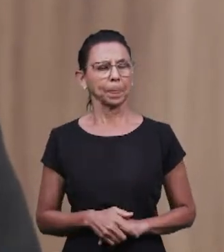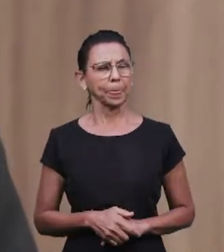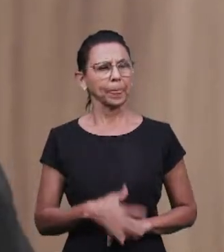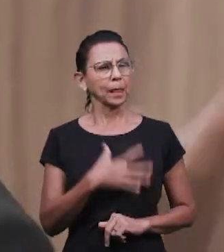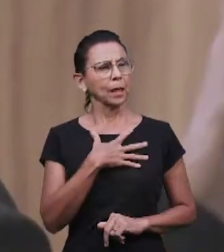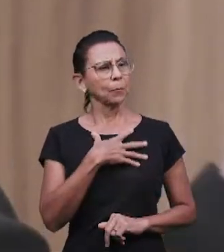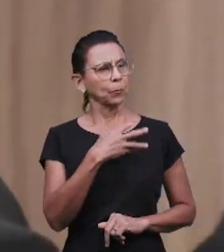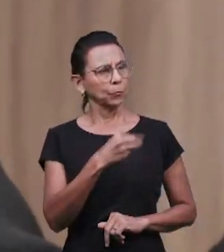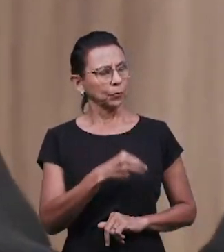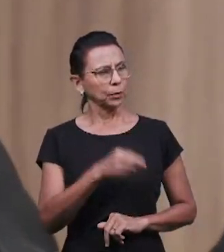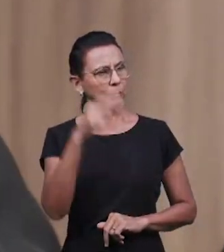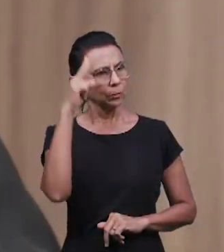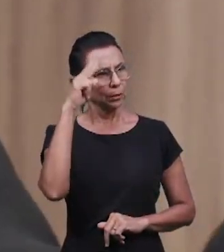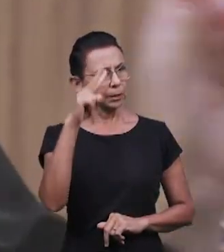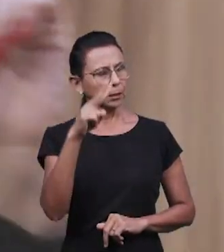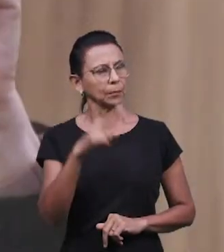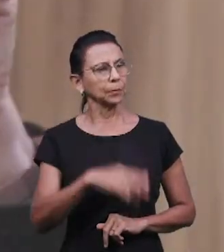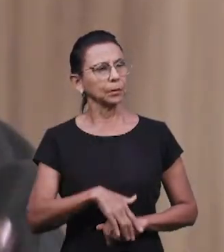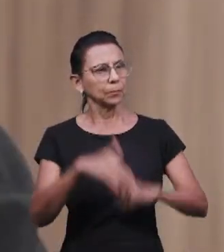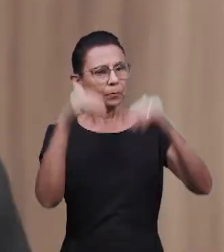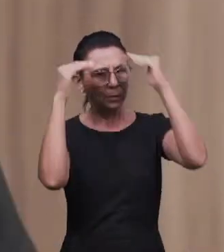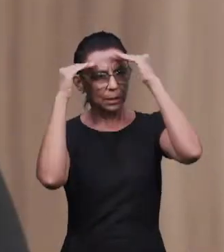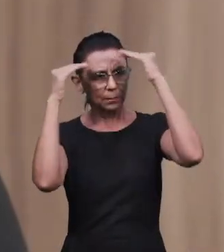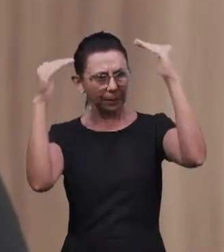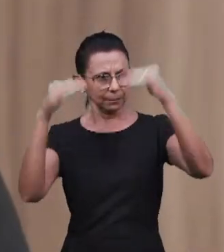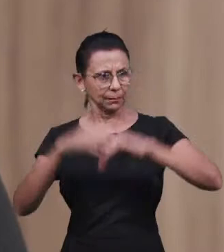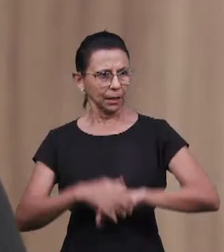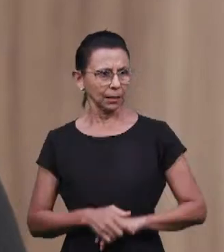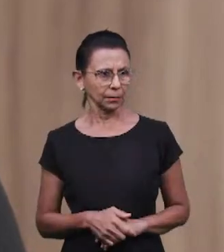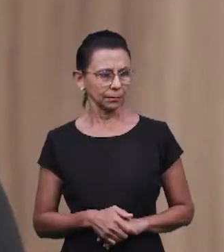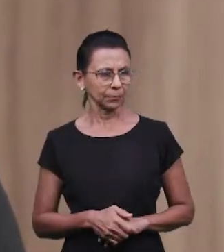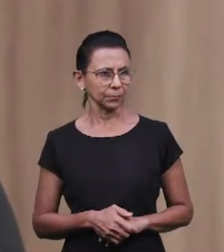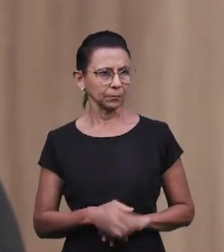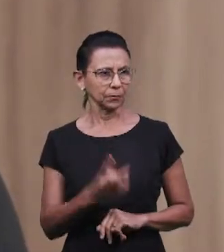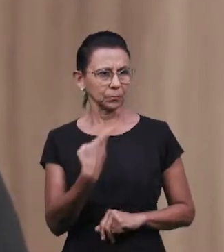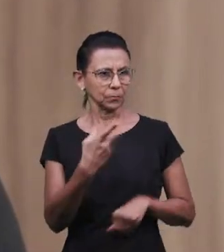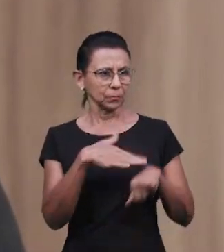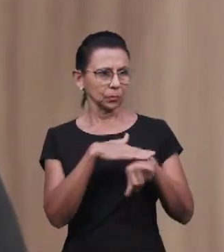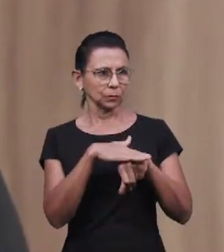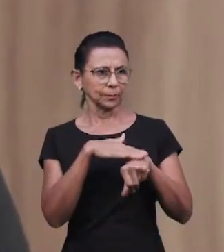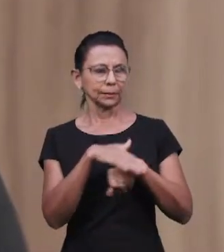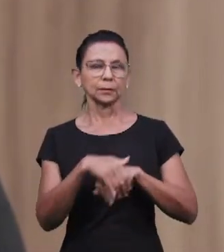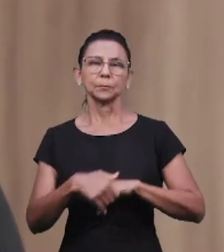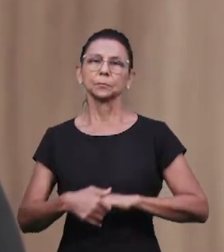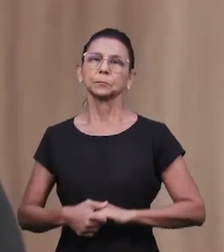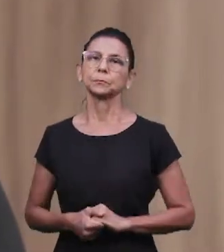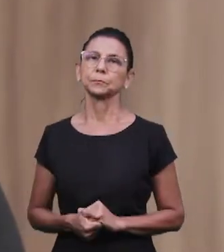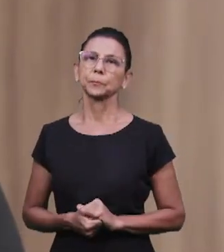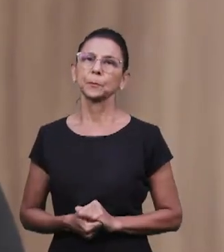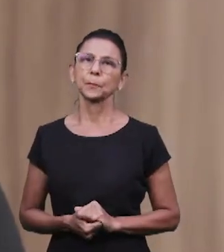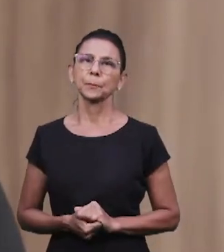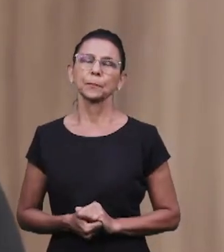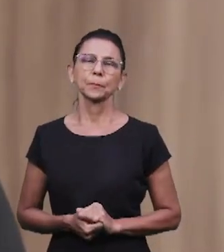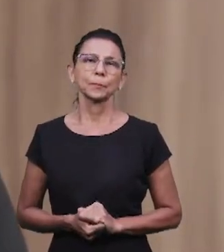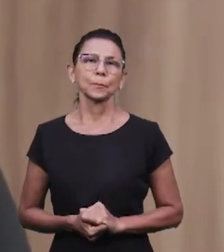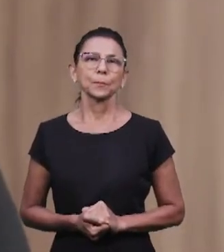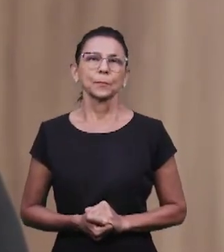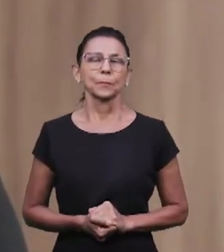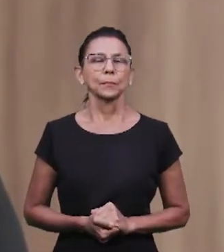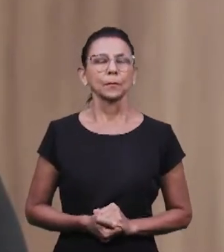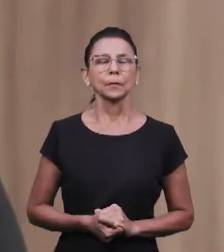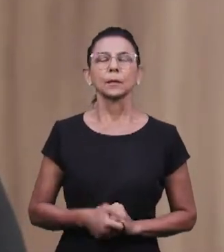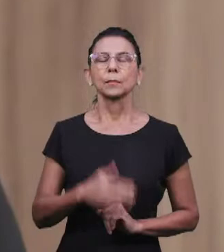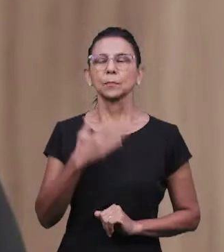meu filho, lembra? Honrai teu pai e tua mãe. Então vamos conversar? E pela direção do Espírito Santo, pastor,